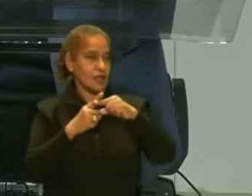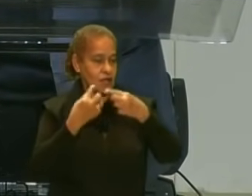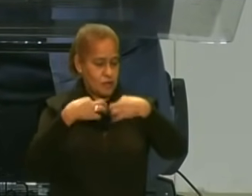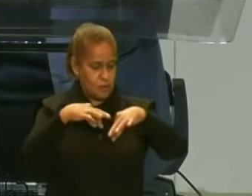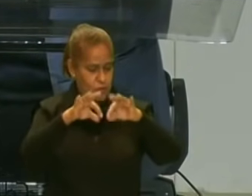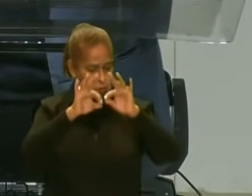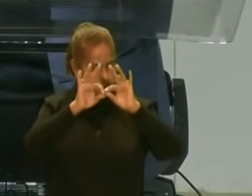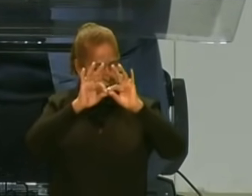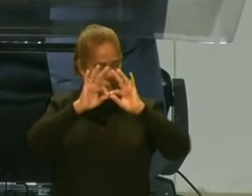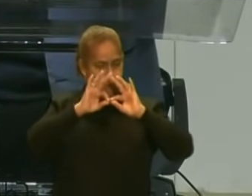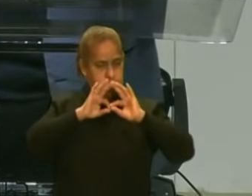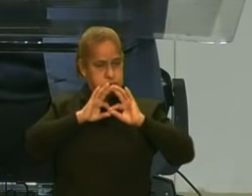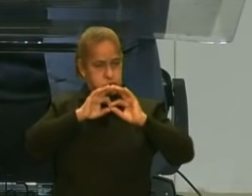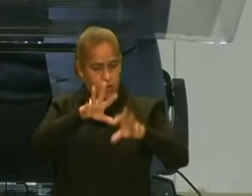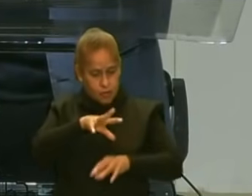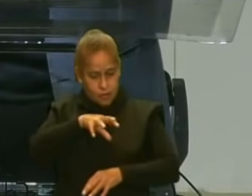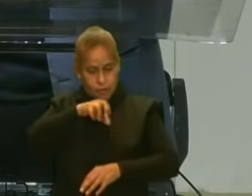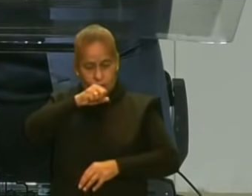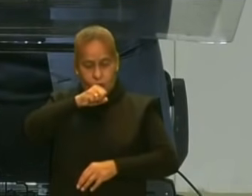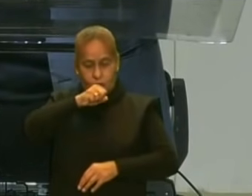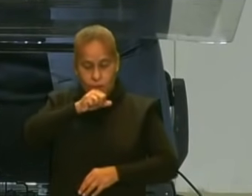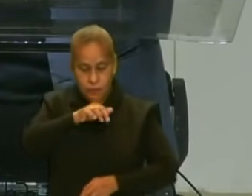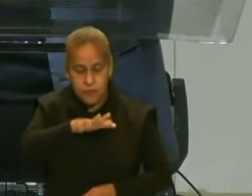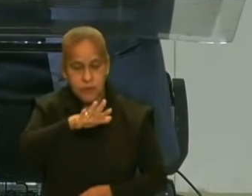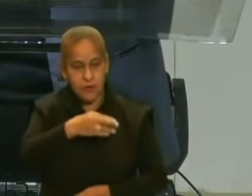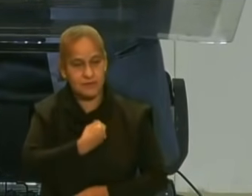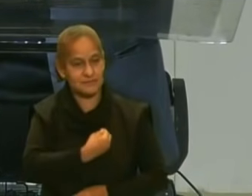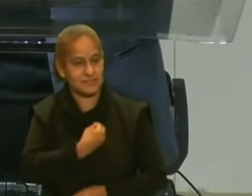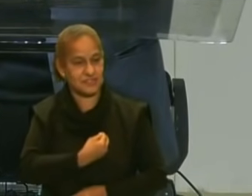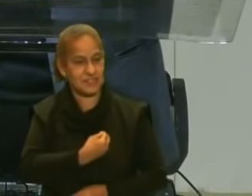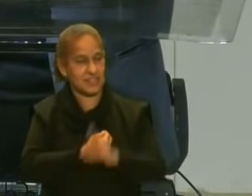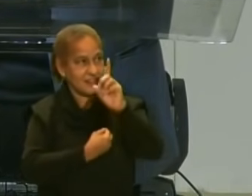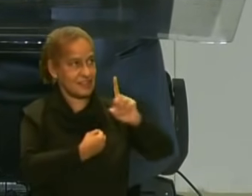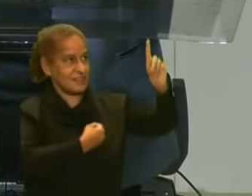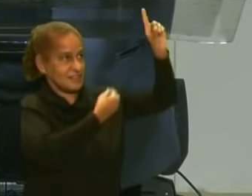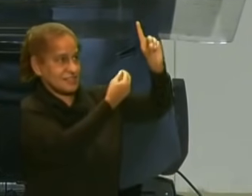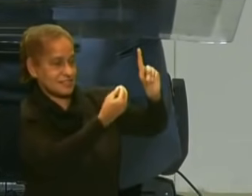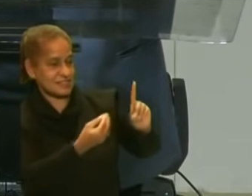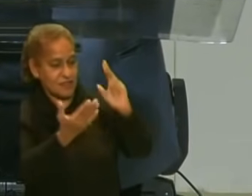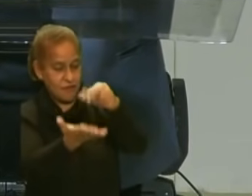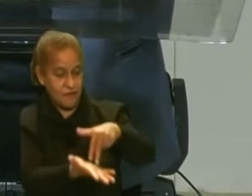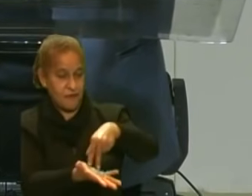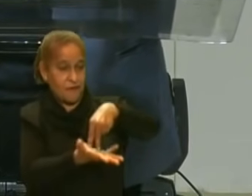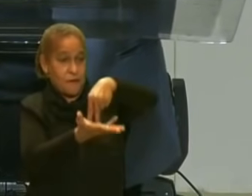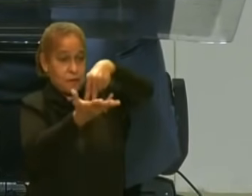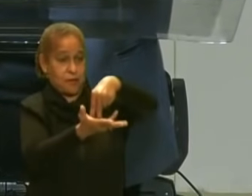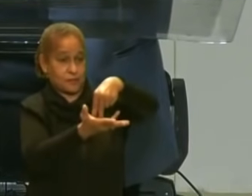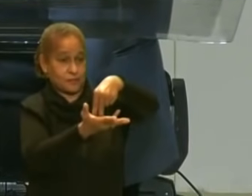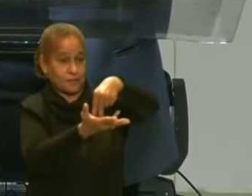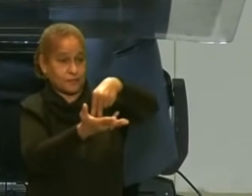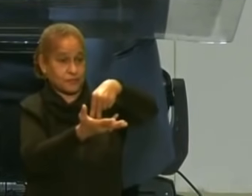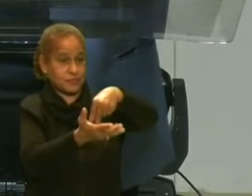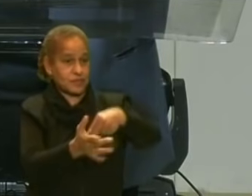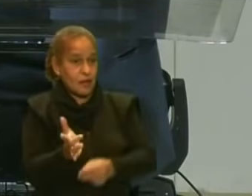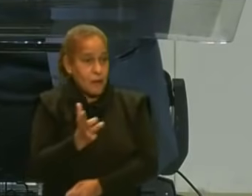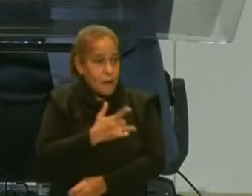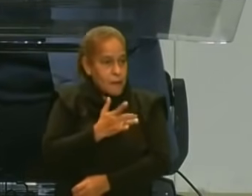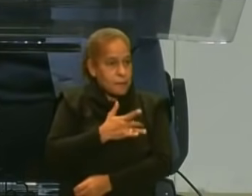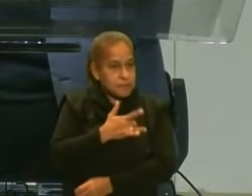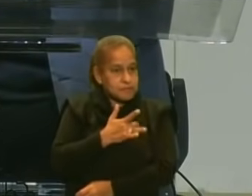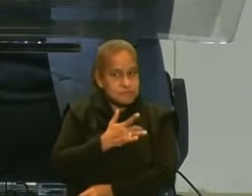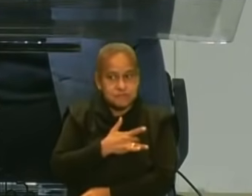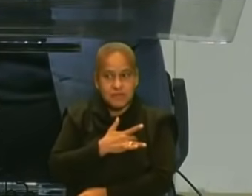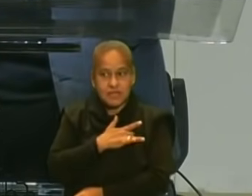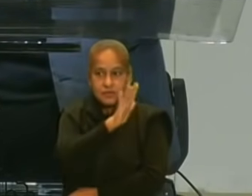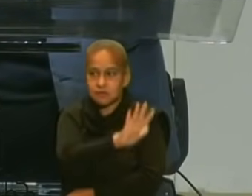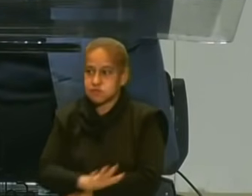da parte de Deus, e eles ficaram em pé, e um grande terror tomou conta daqueles que os viram.